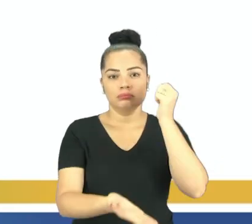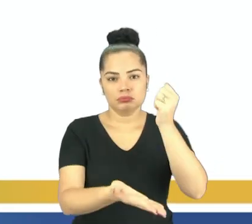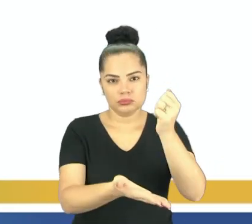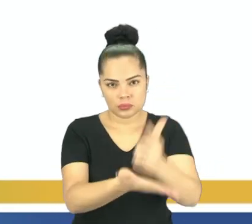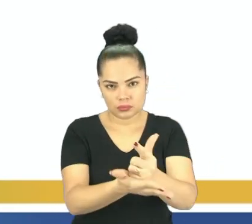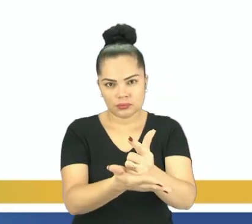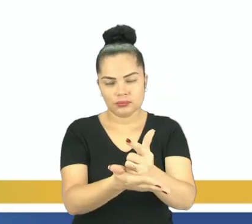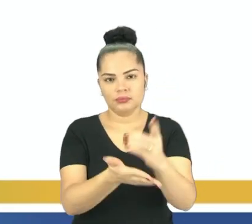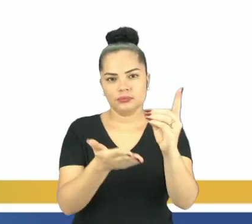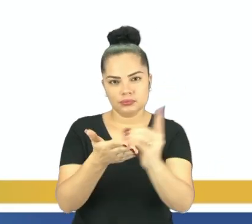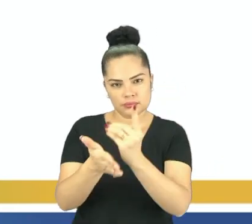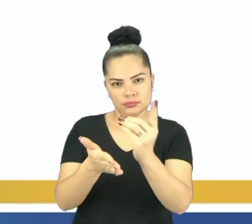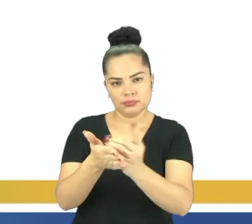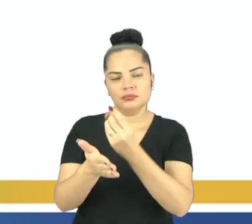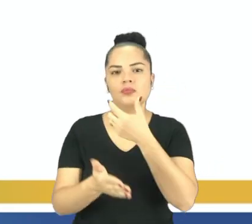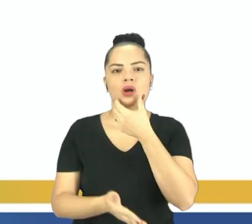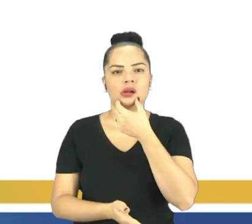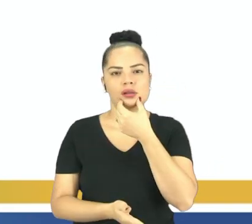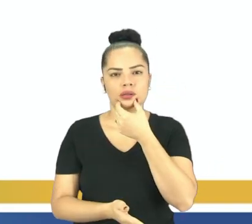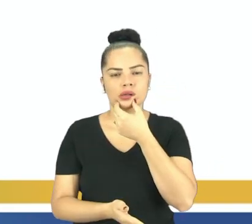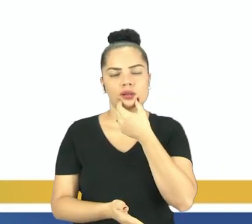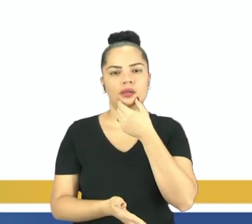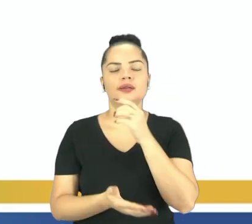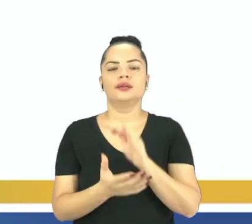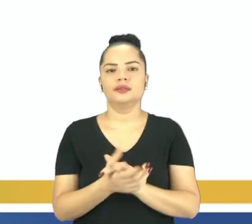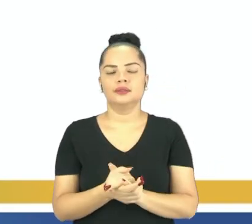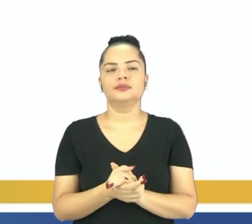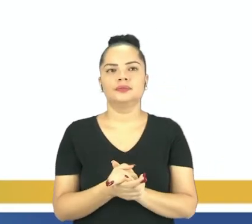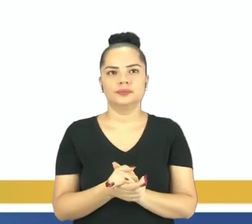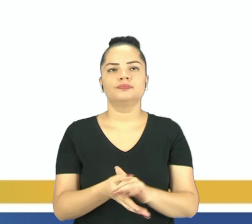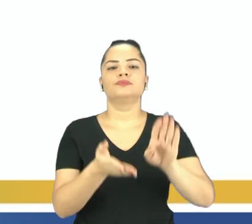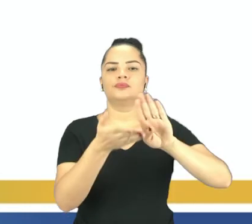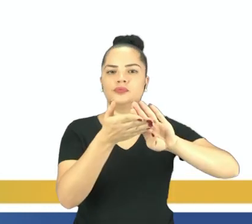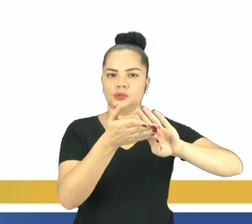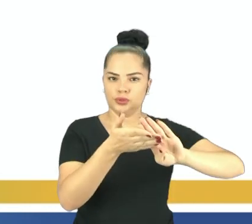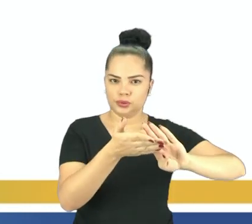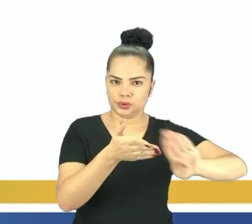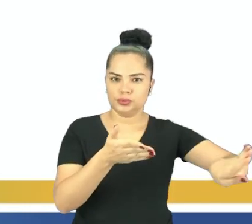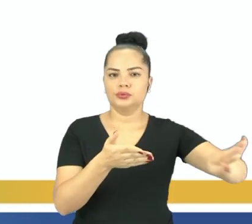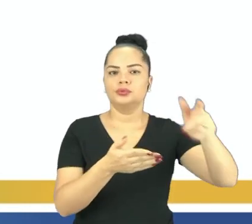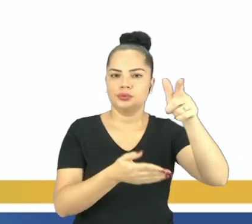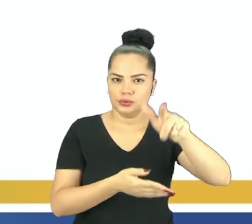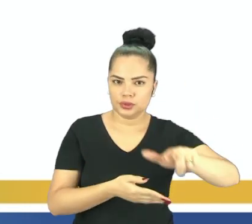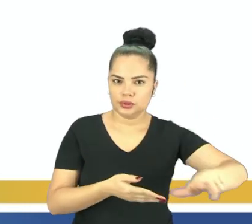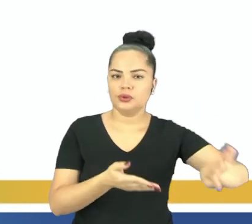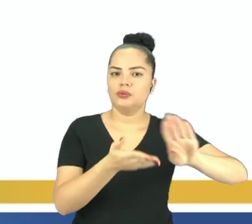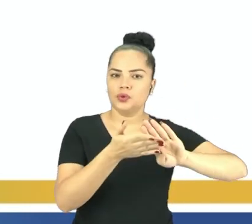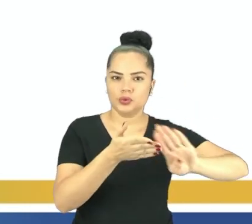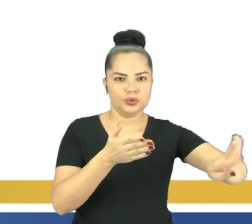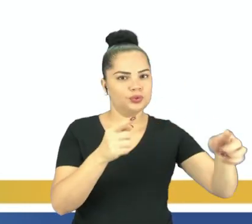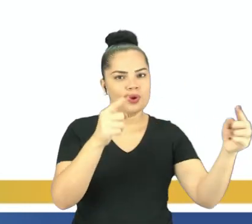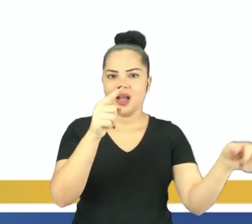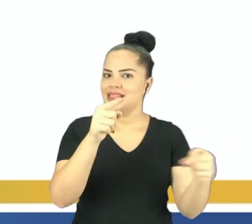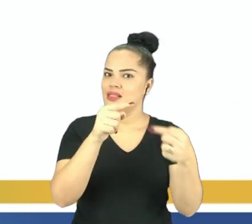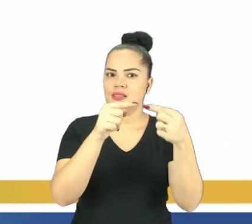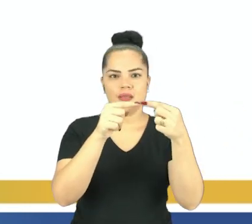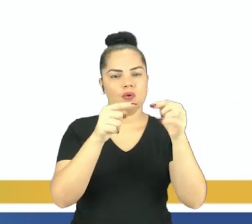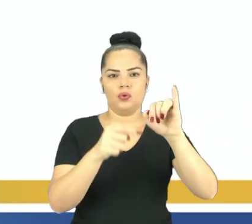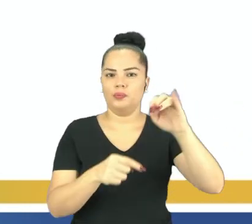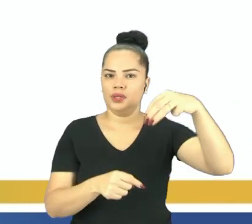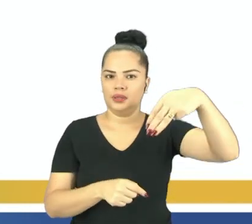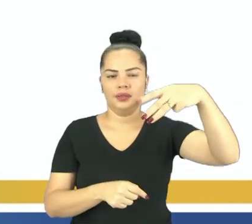em inglês. Novamente, seguindo aquele mesmo passo, né? Nós tiramos o to, porque o to ele não é característica do